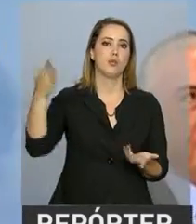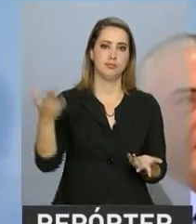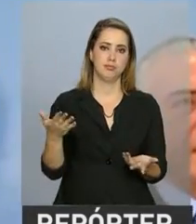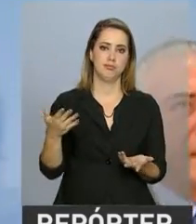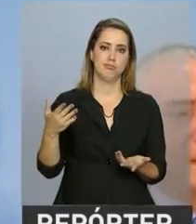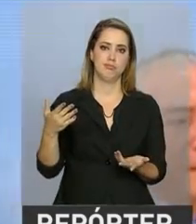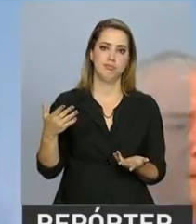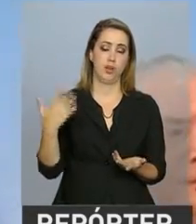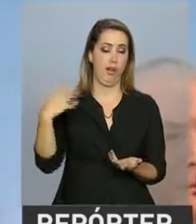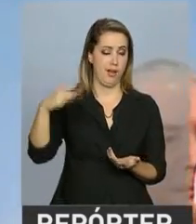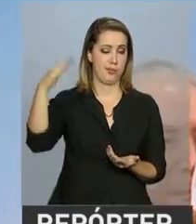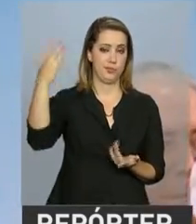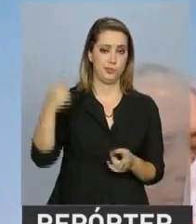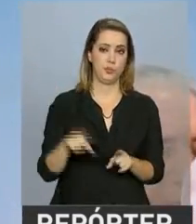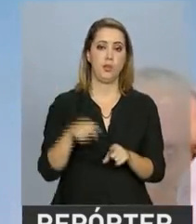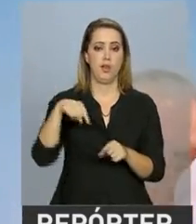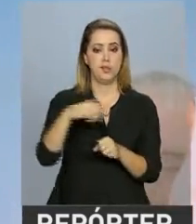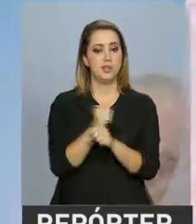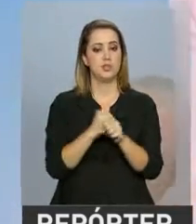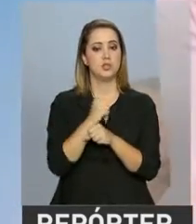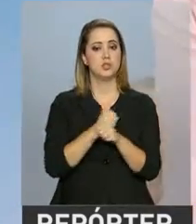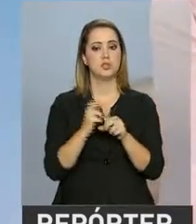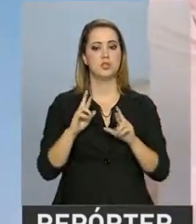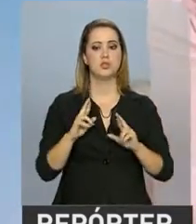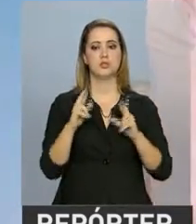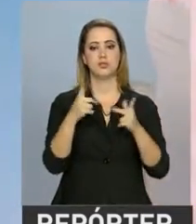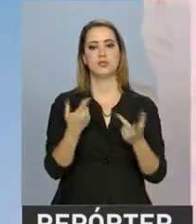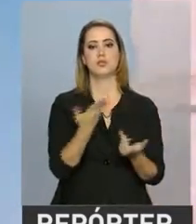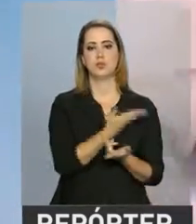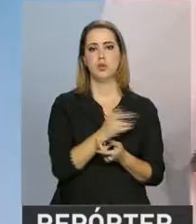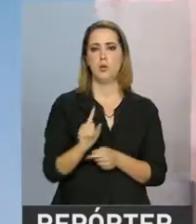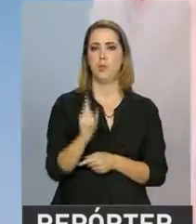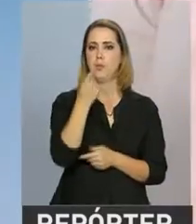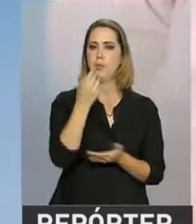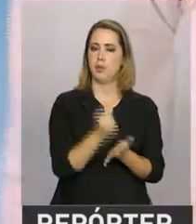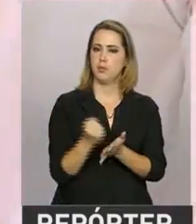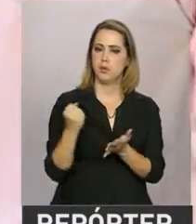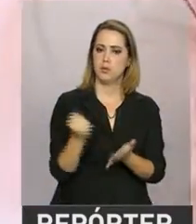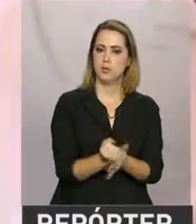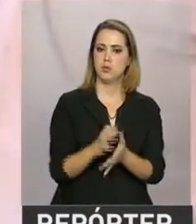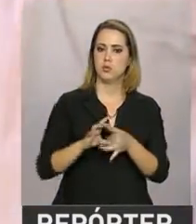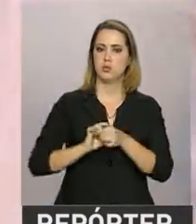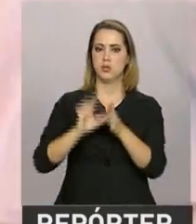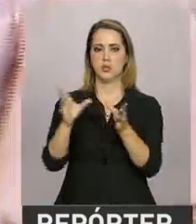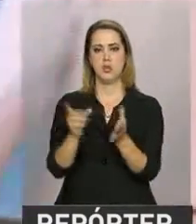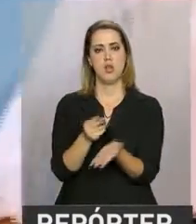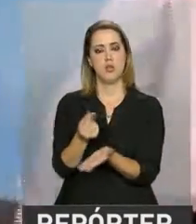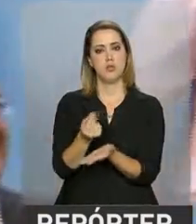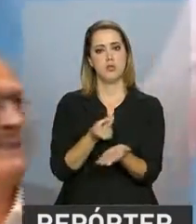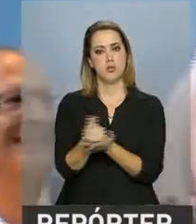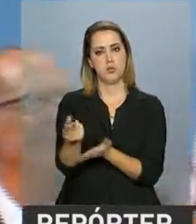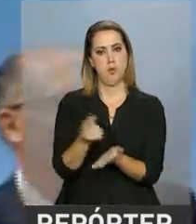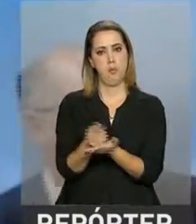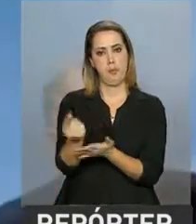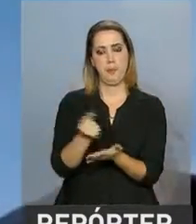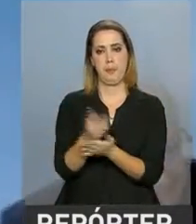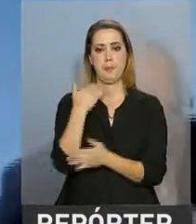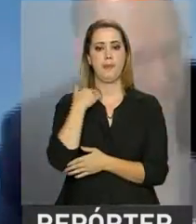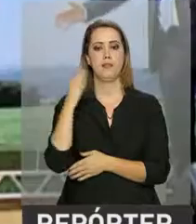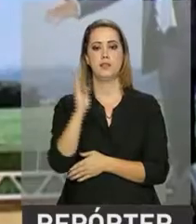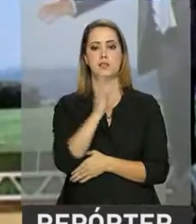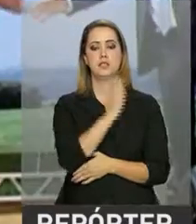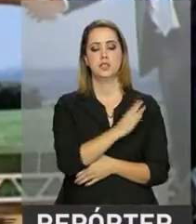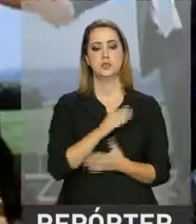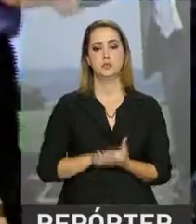ano não foi diferente. Olha aí o João assinando o primeiro contrato de liberação de crédito para pré-custeio pelo Banco do